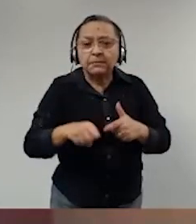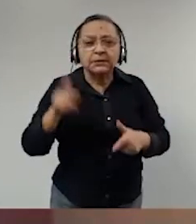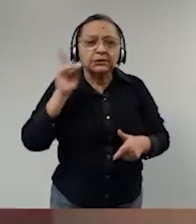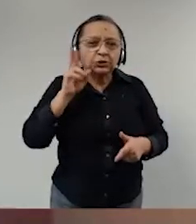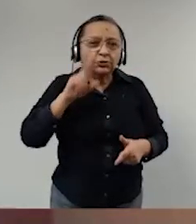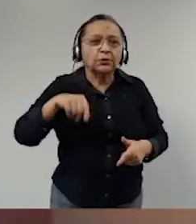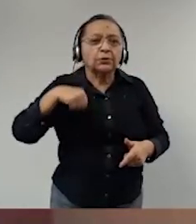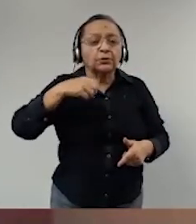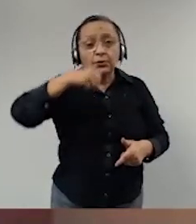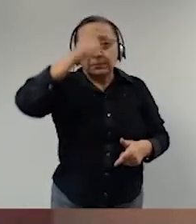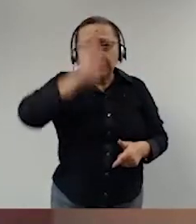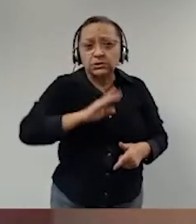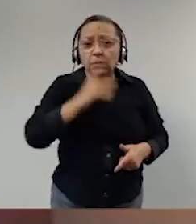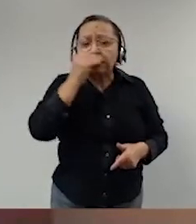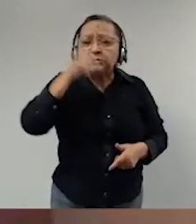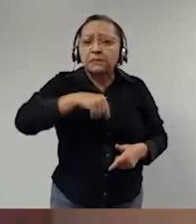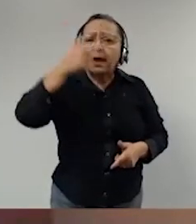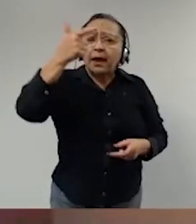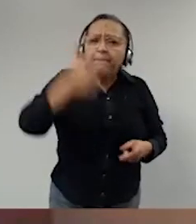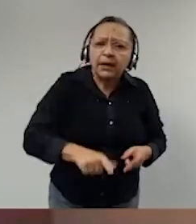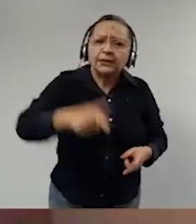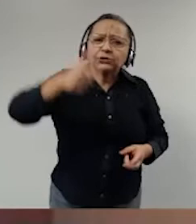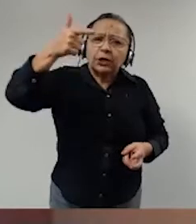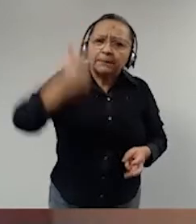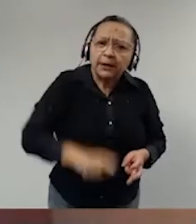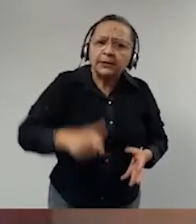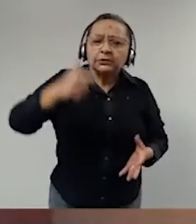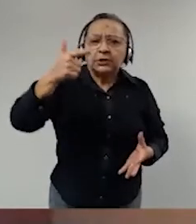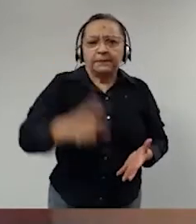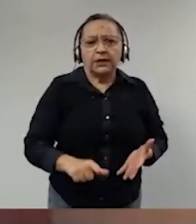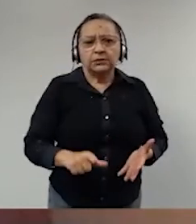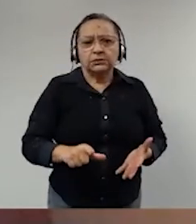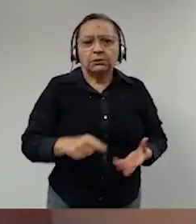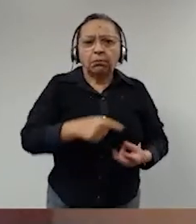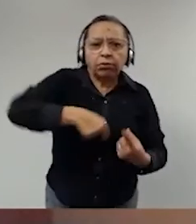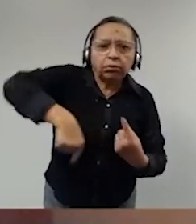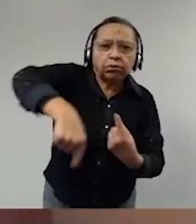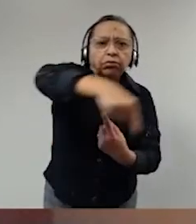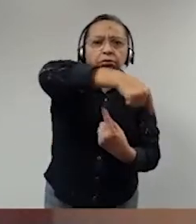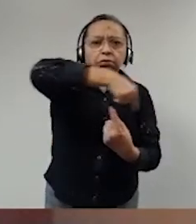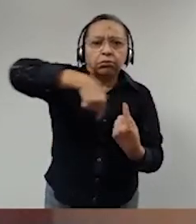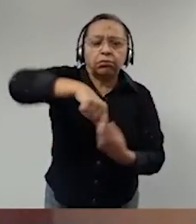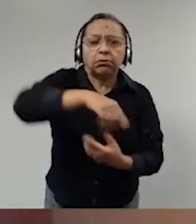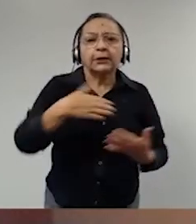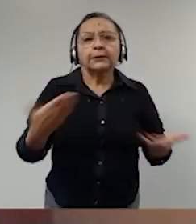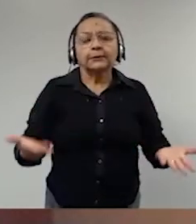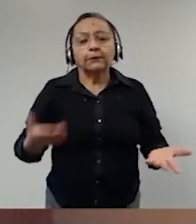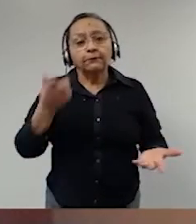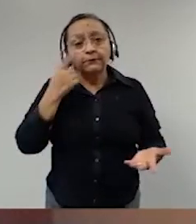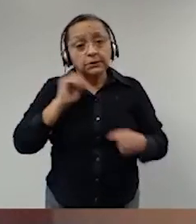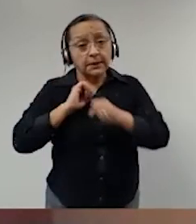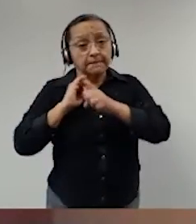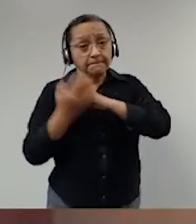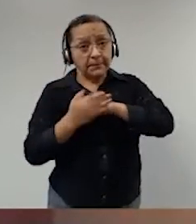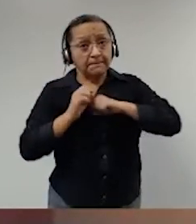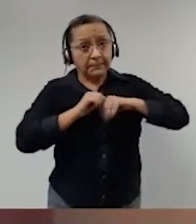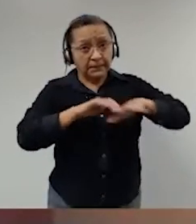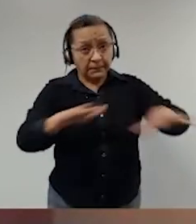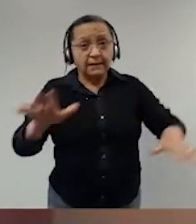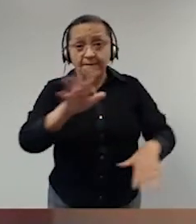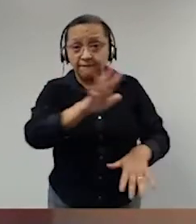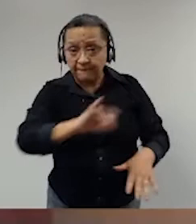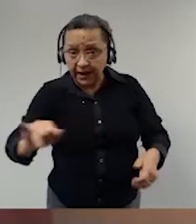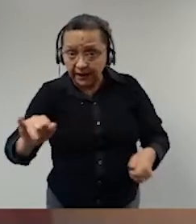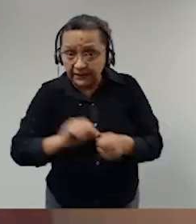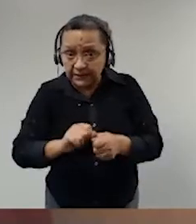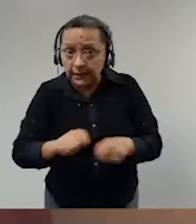vem sempre repetindo e vem sempre girando ao redor. Então, vejam que a pandemia ela vai fazer, e fez